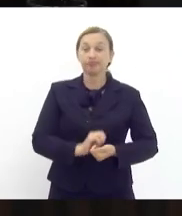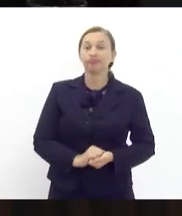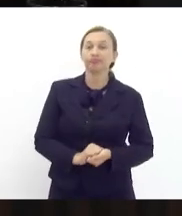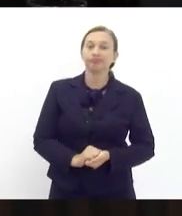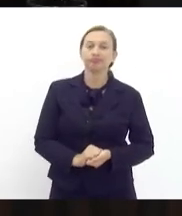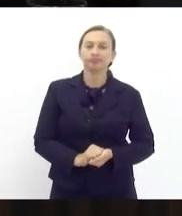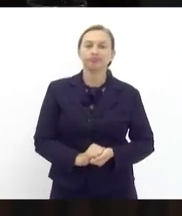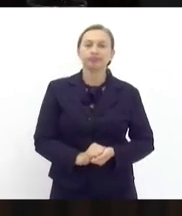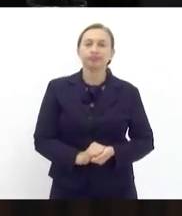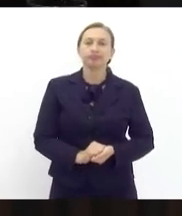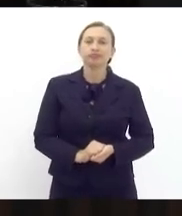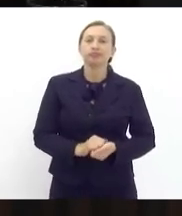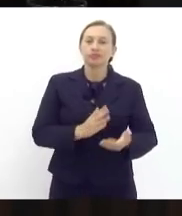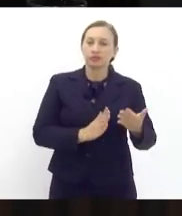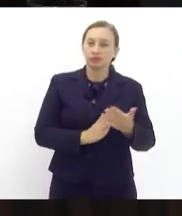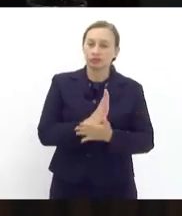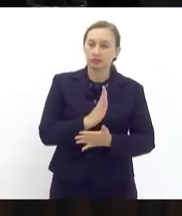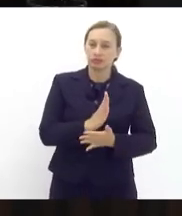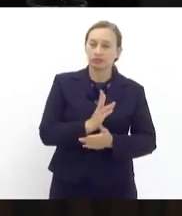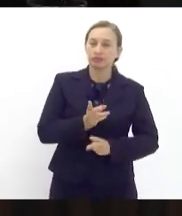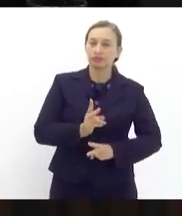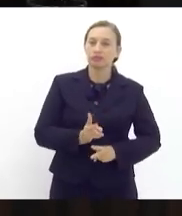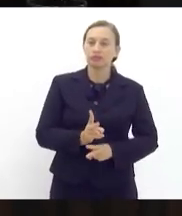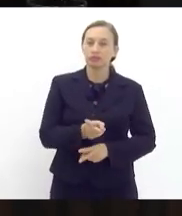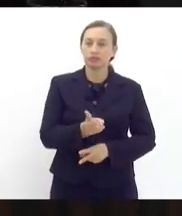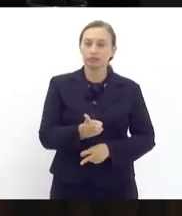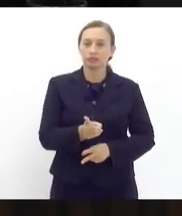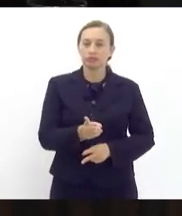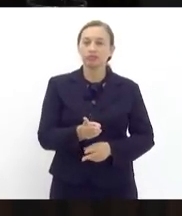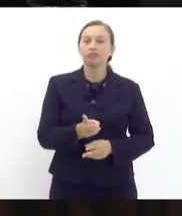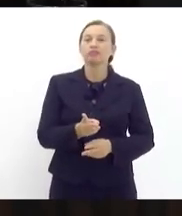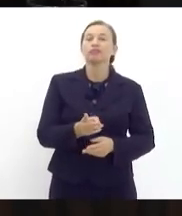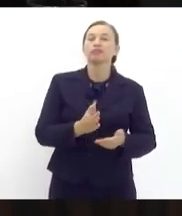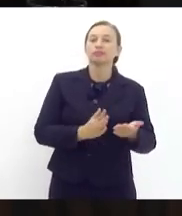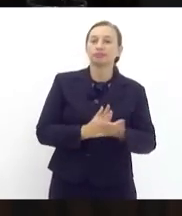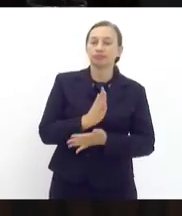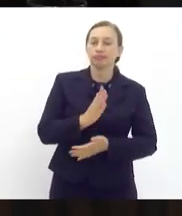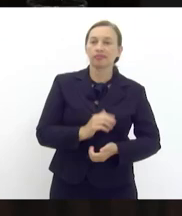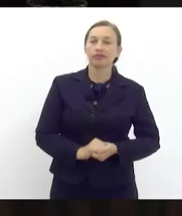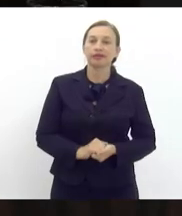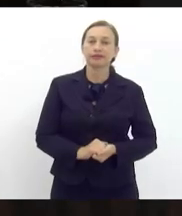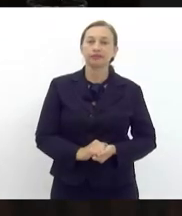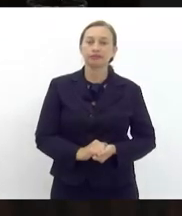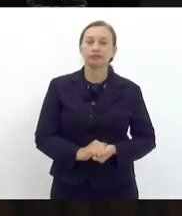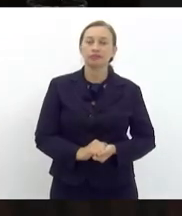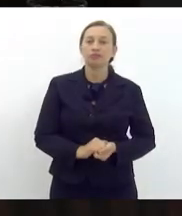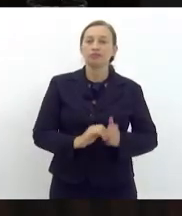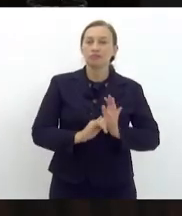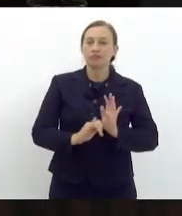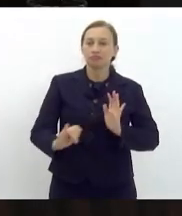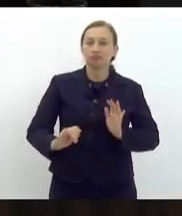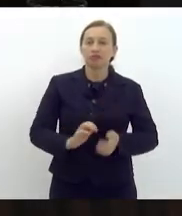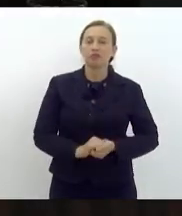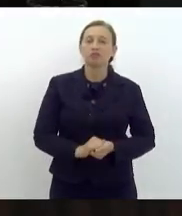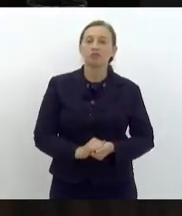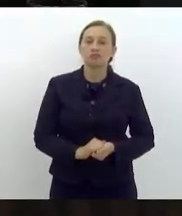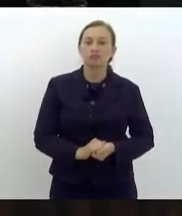senhores que aprovam permaneçam como estão aprovado vai a publicação